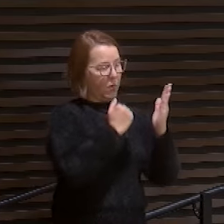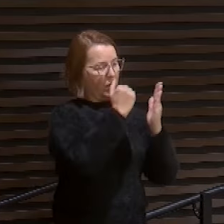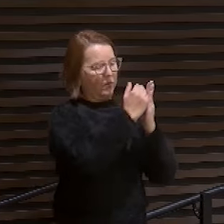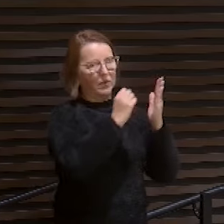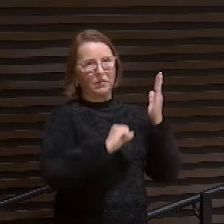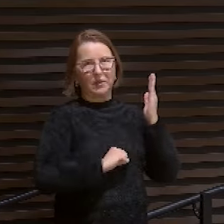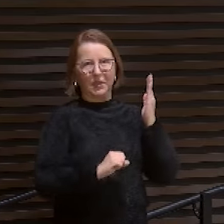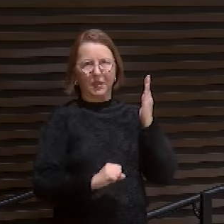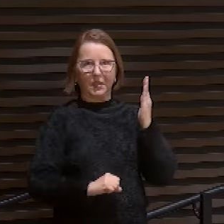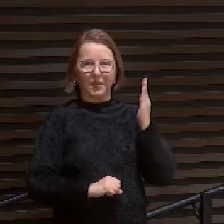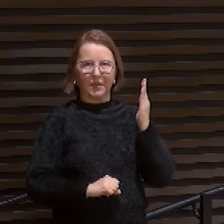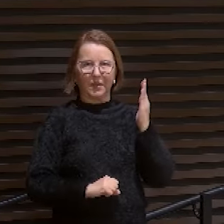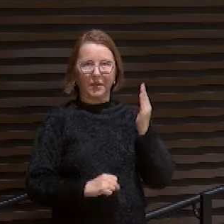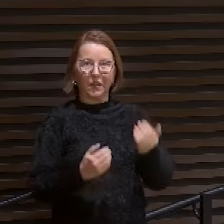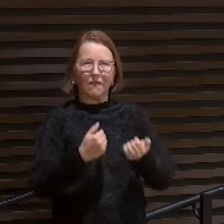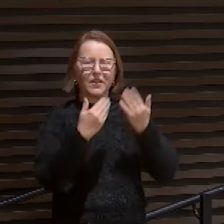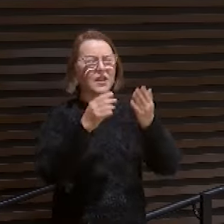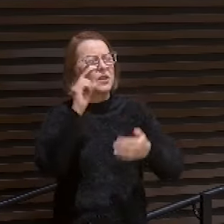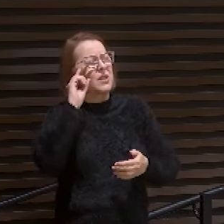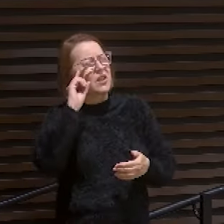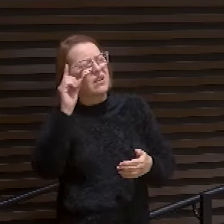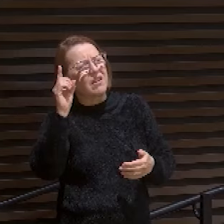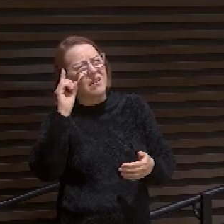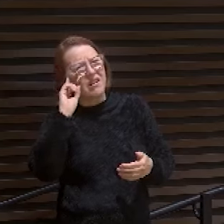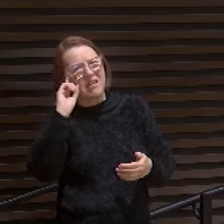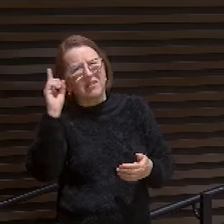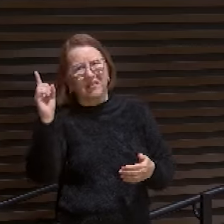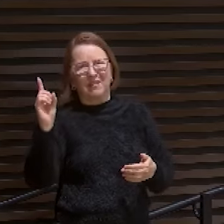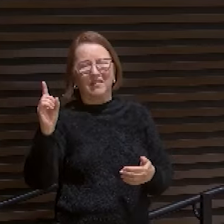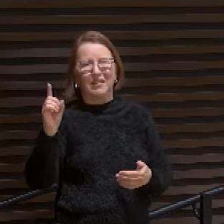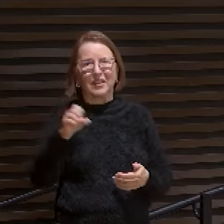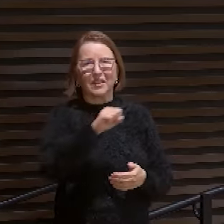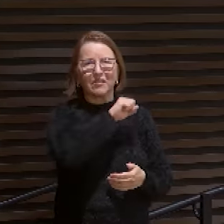sacerdotes, de oferecer todos os dias